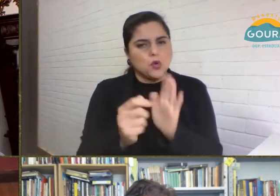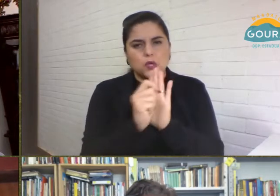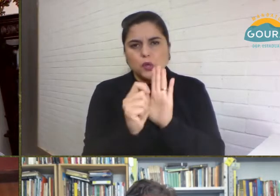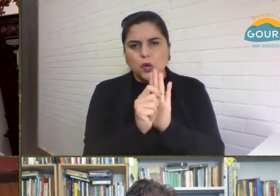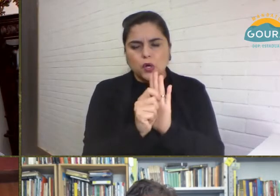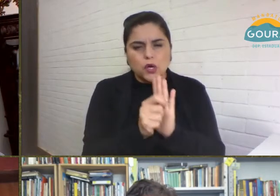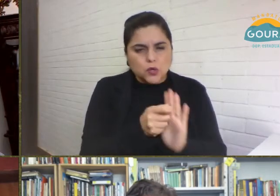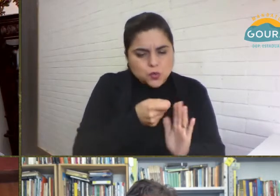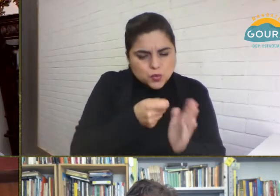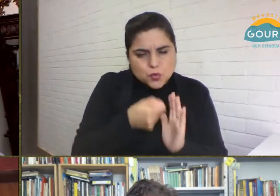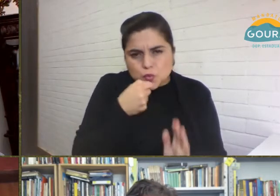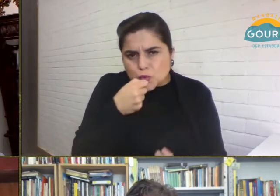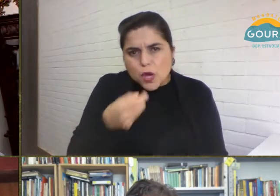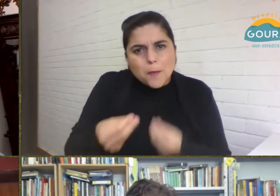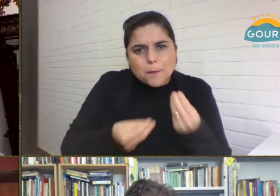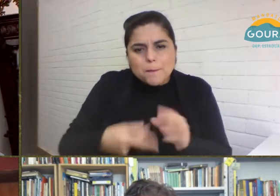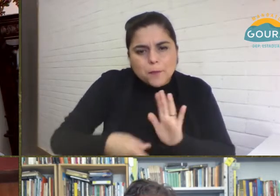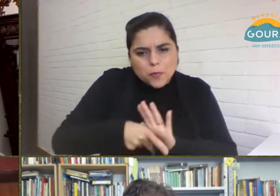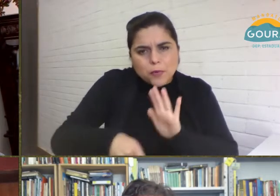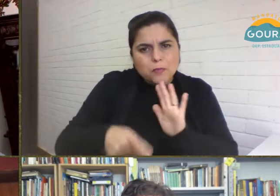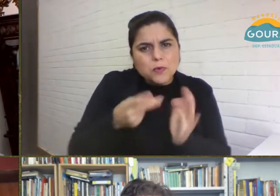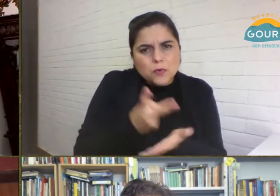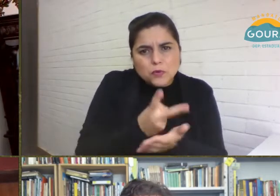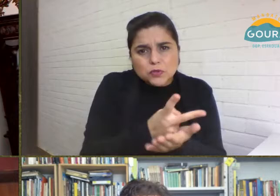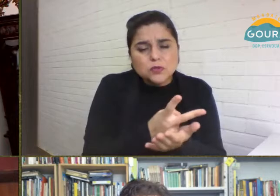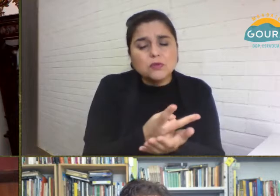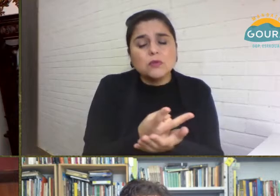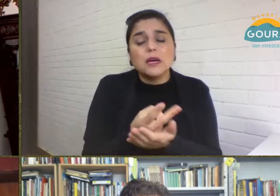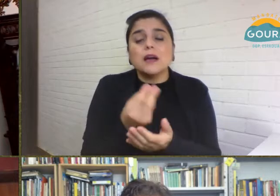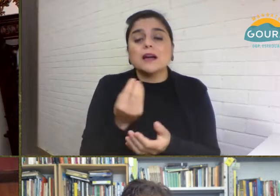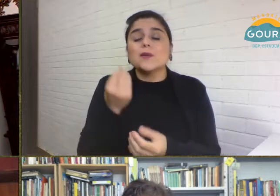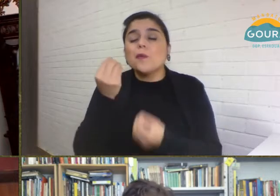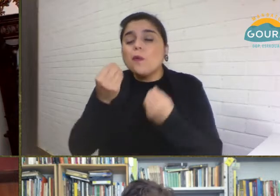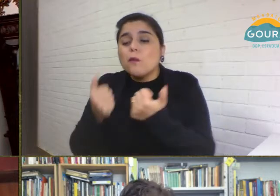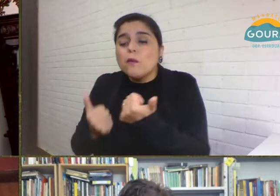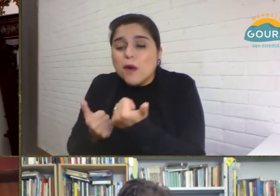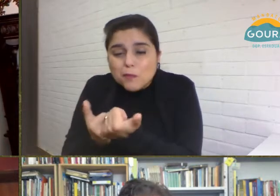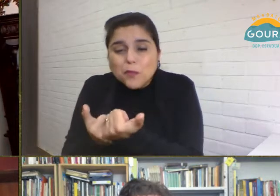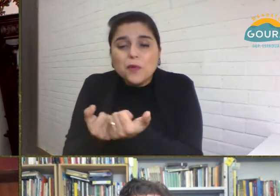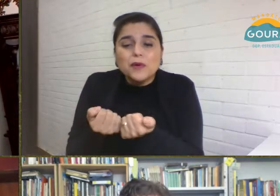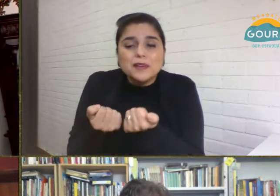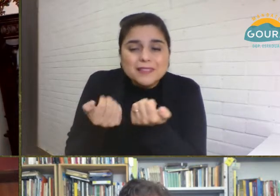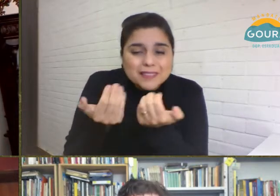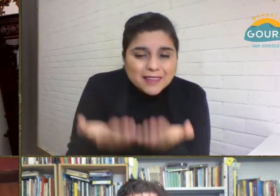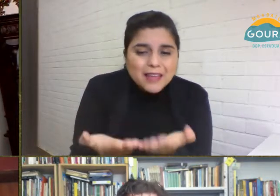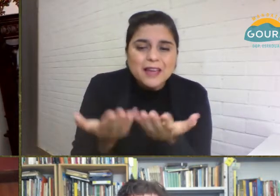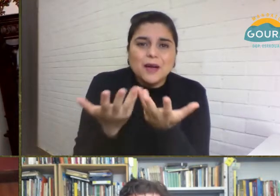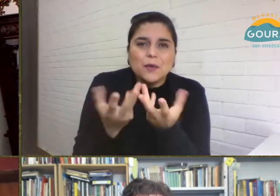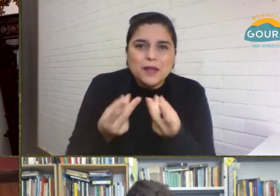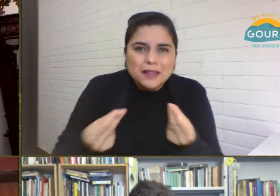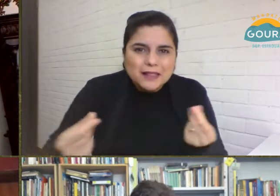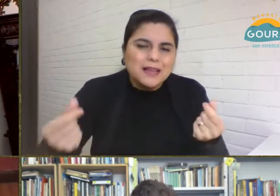todas as condições para uma melhor qualidade e esperança de vida.